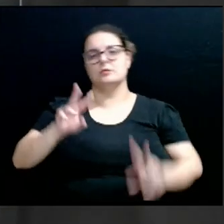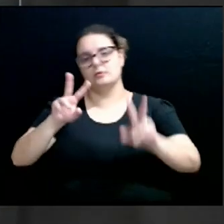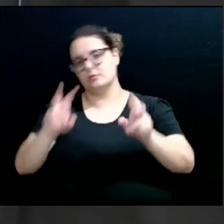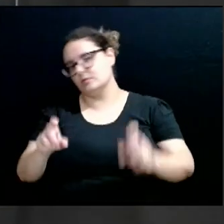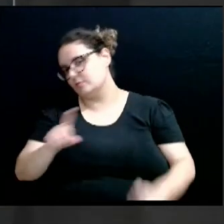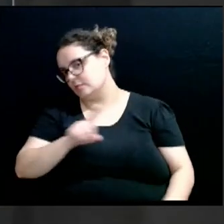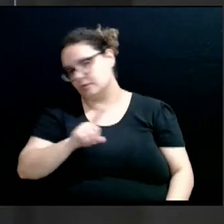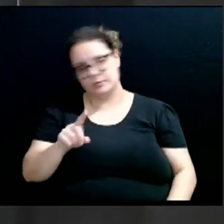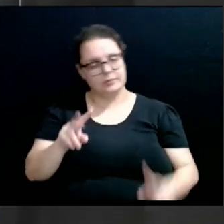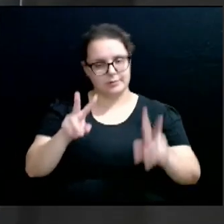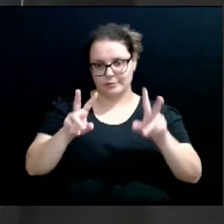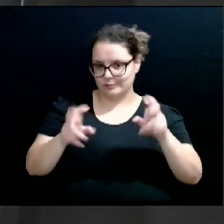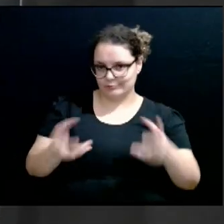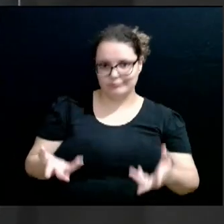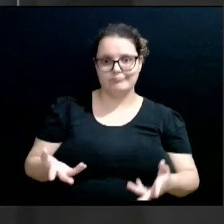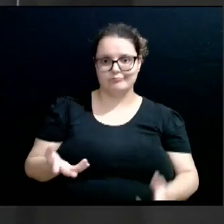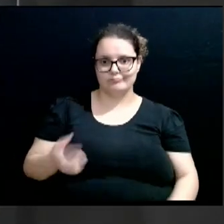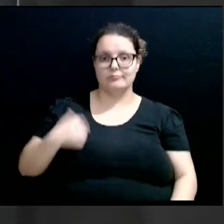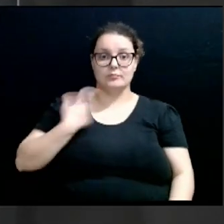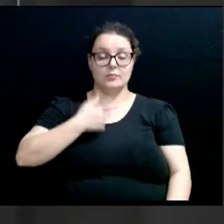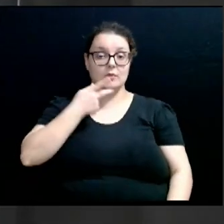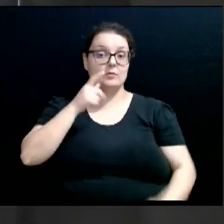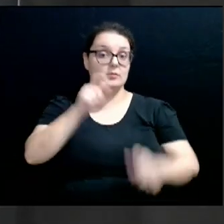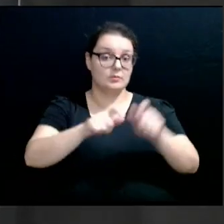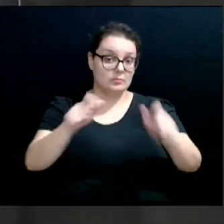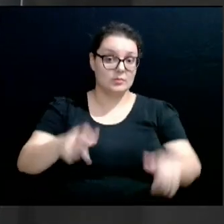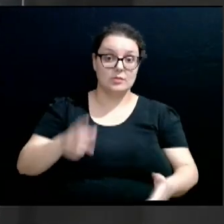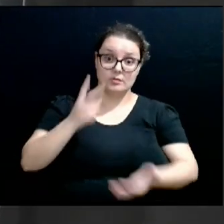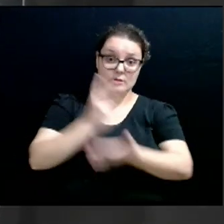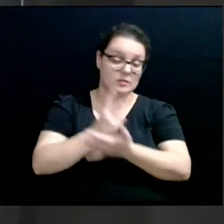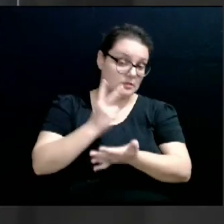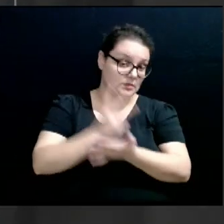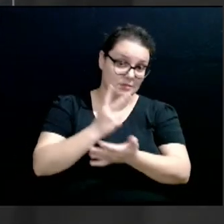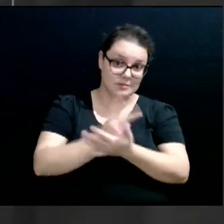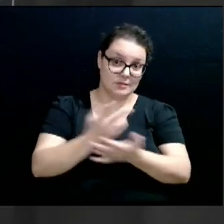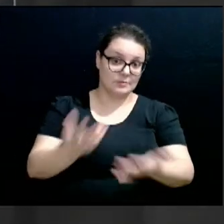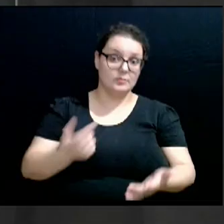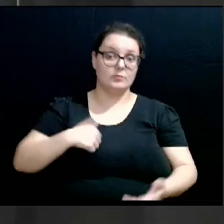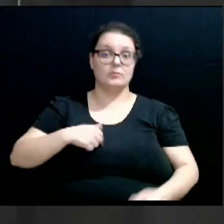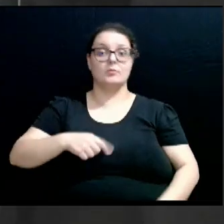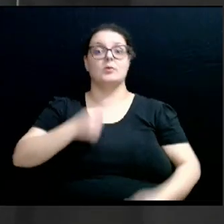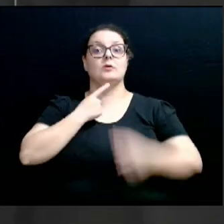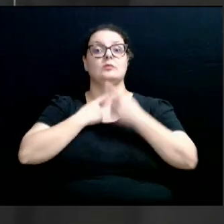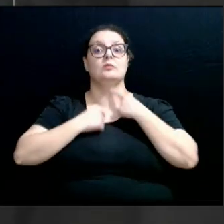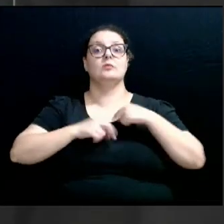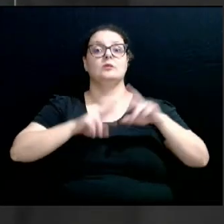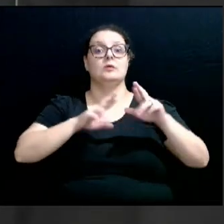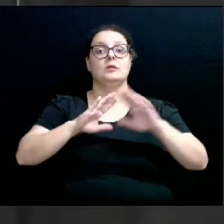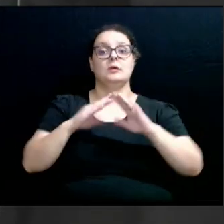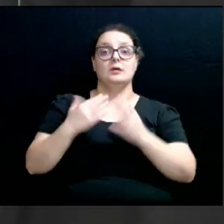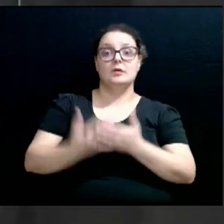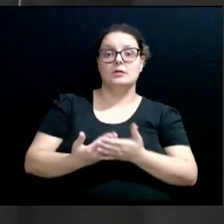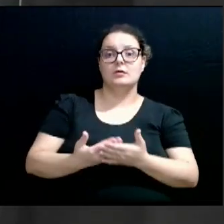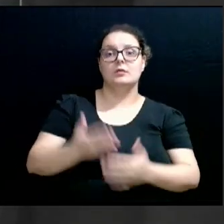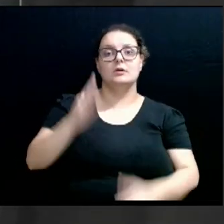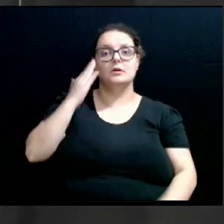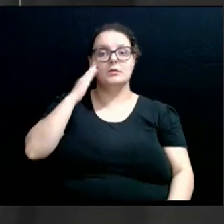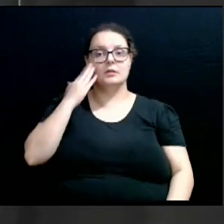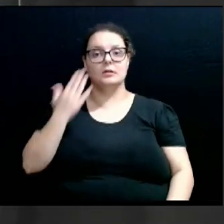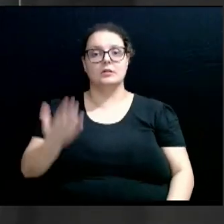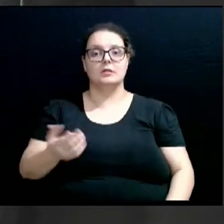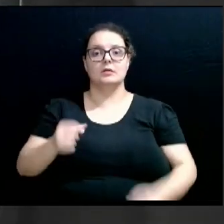A gente está falando de pessoas, né? Então, meu desejo é esse, que a escola entenda que a educação antirracista deve permear todo o